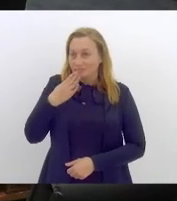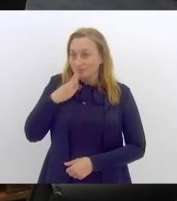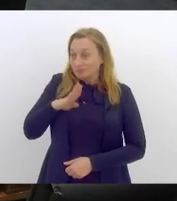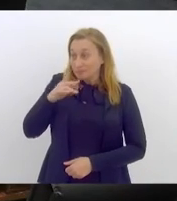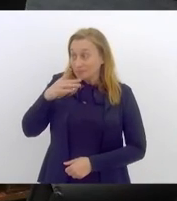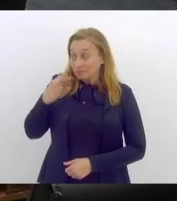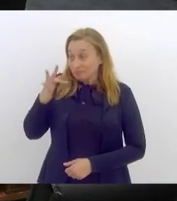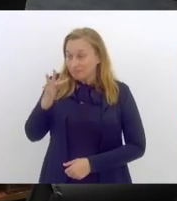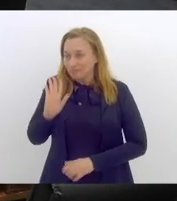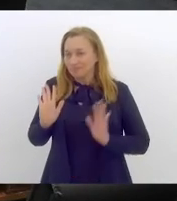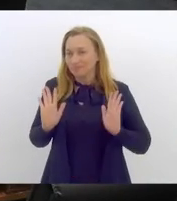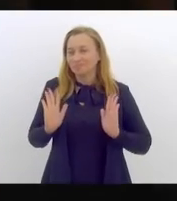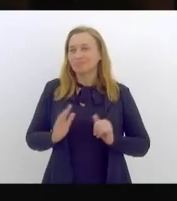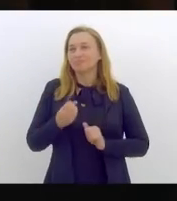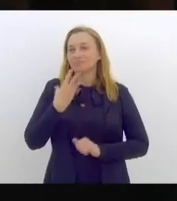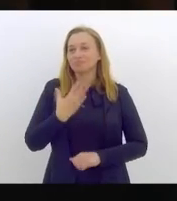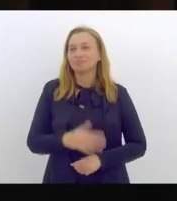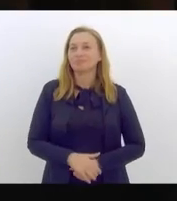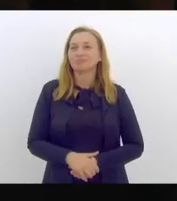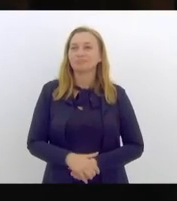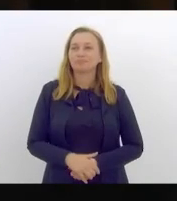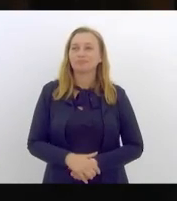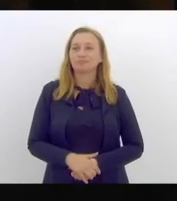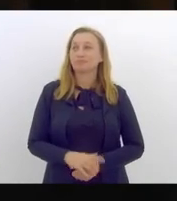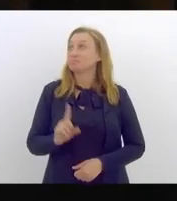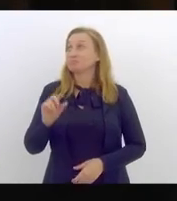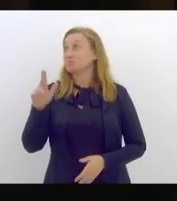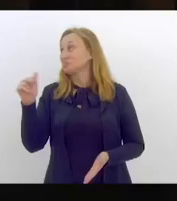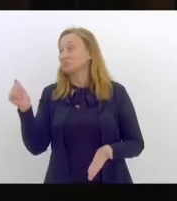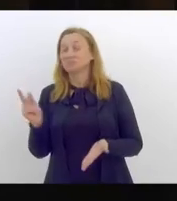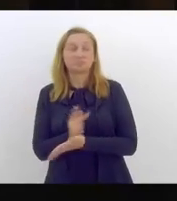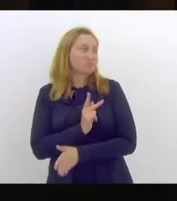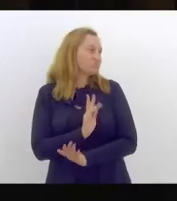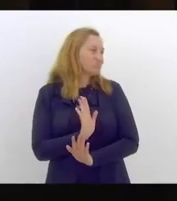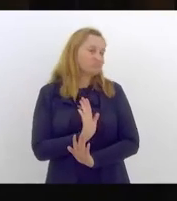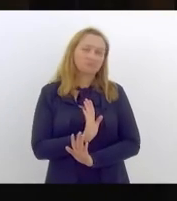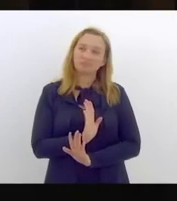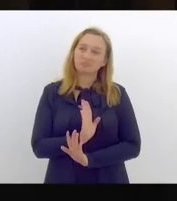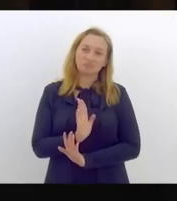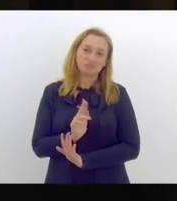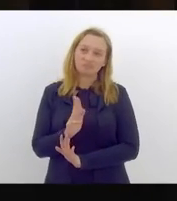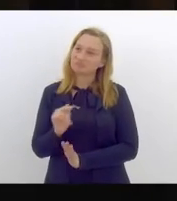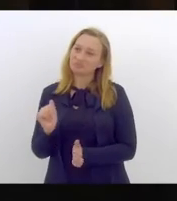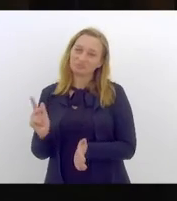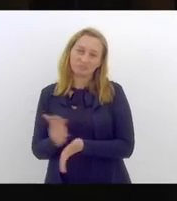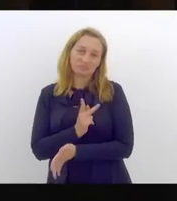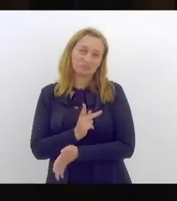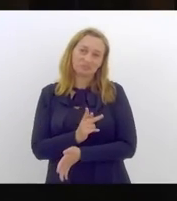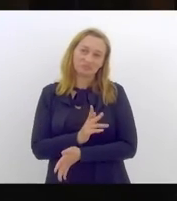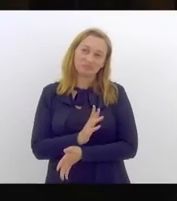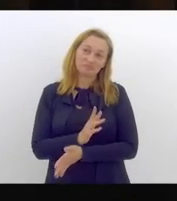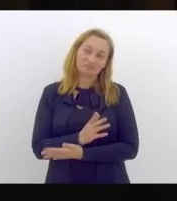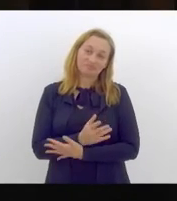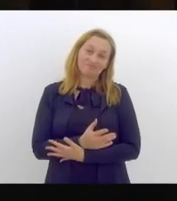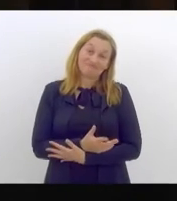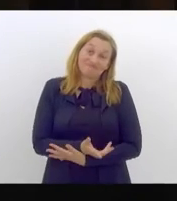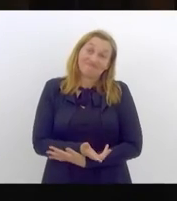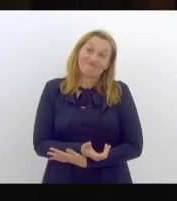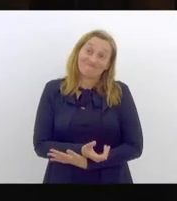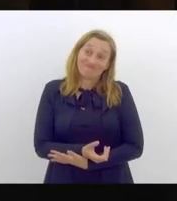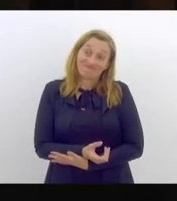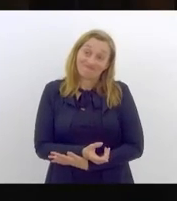breve. Bom, isso nunca acontece, deputada. Nunca acontece. Nós nunca conseguimos, tem razão. Que situação